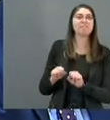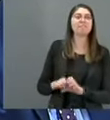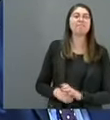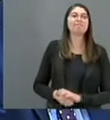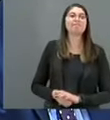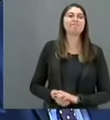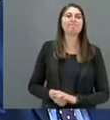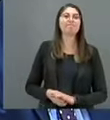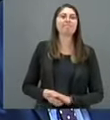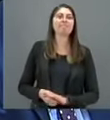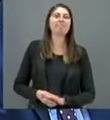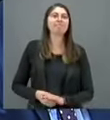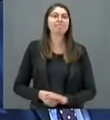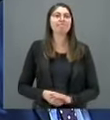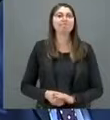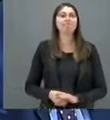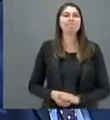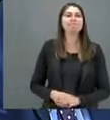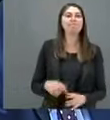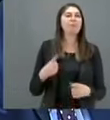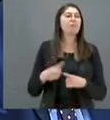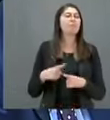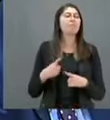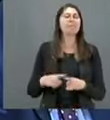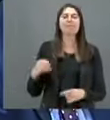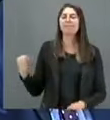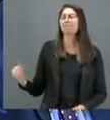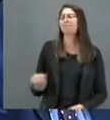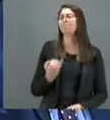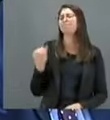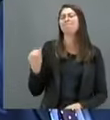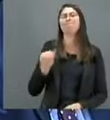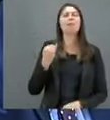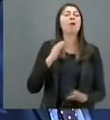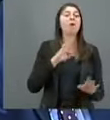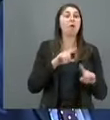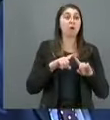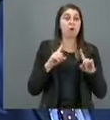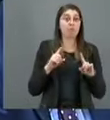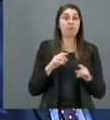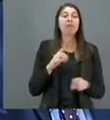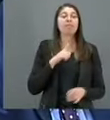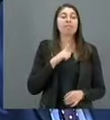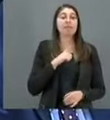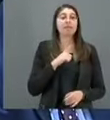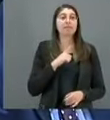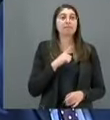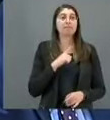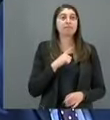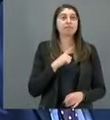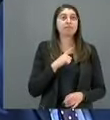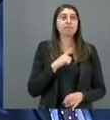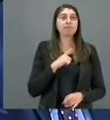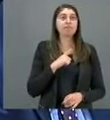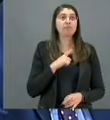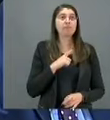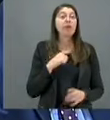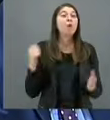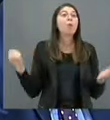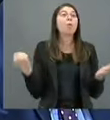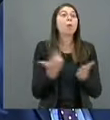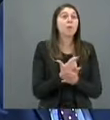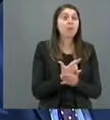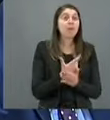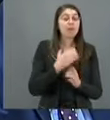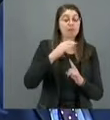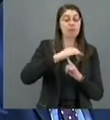E sabe por que é tão necessário? Por exemplo, eu acabei de fazer um teste. Eu comprei o cogumelo e